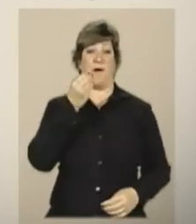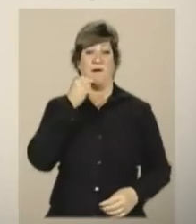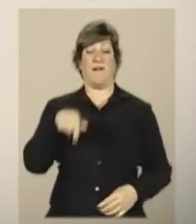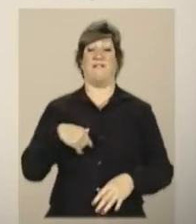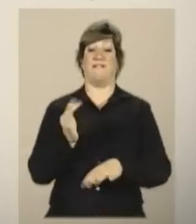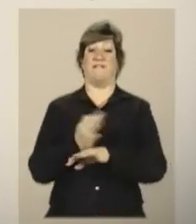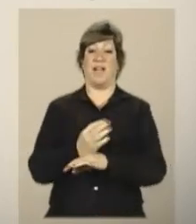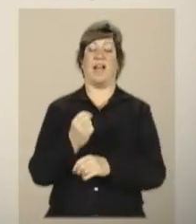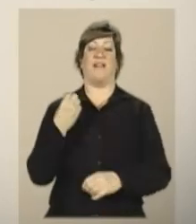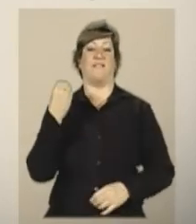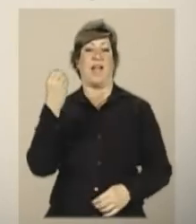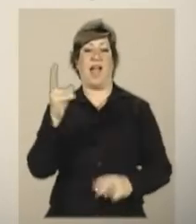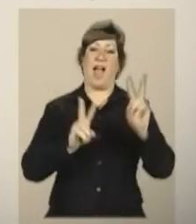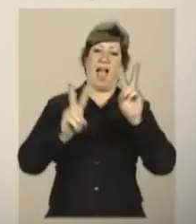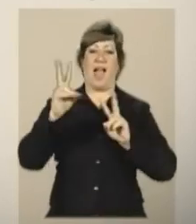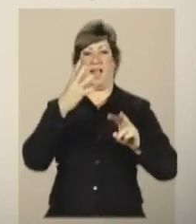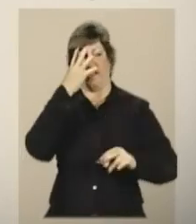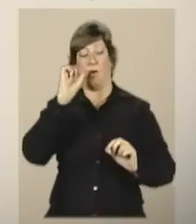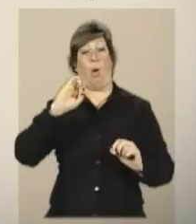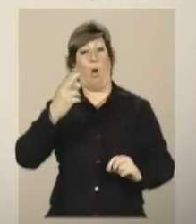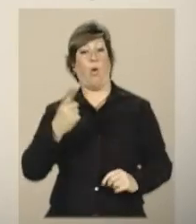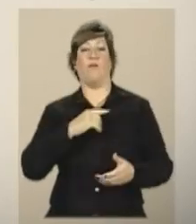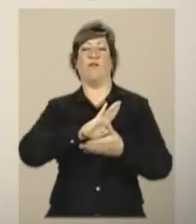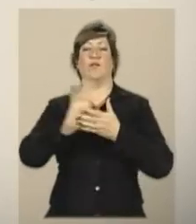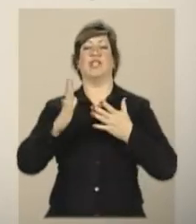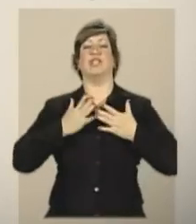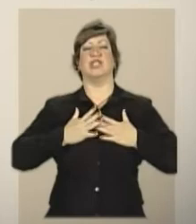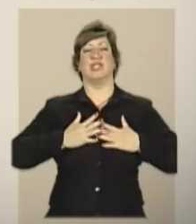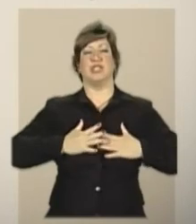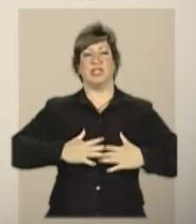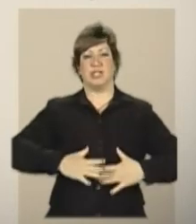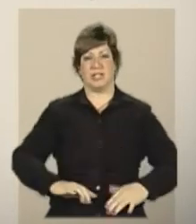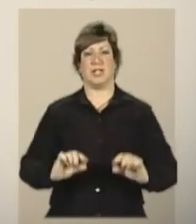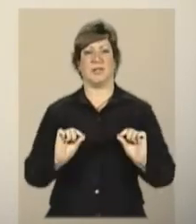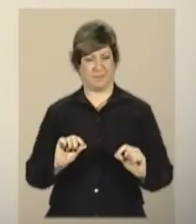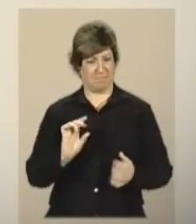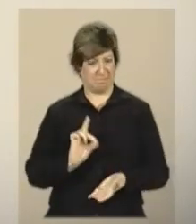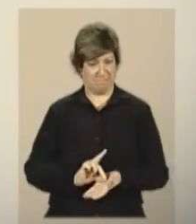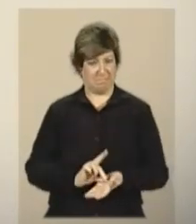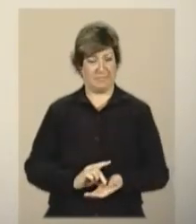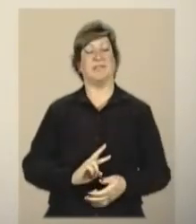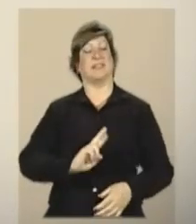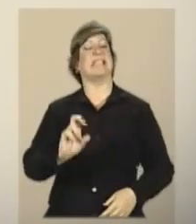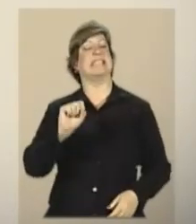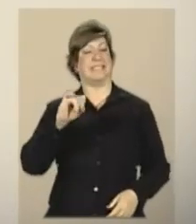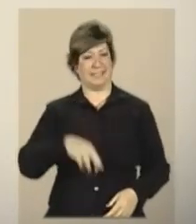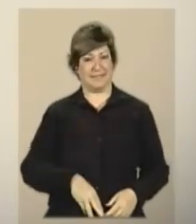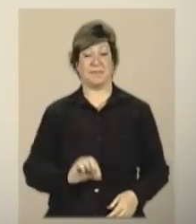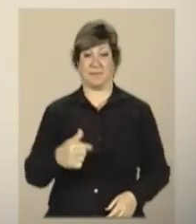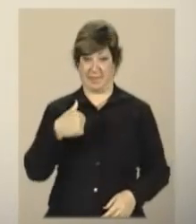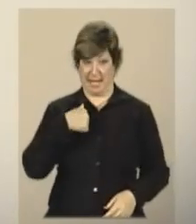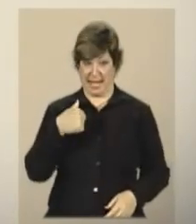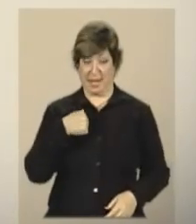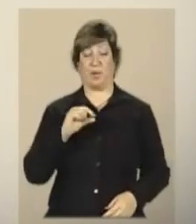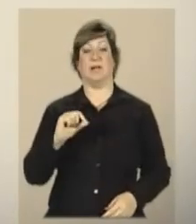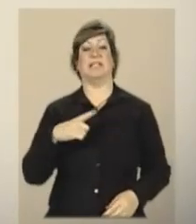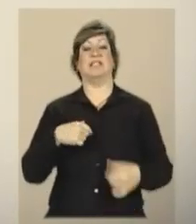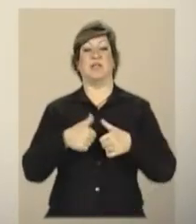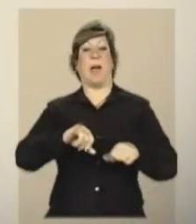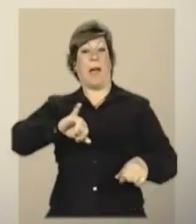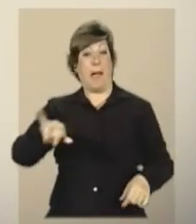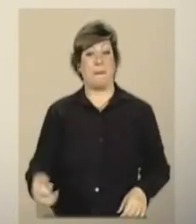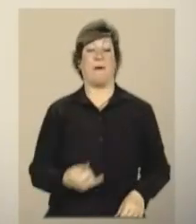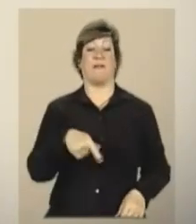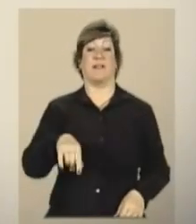viajar atrás da folia de carnaval ou para fugir das multidões e descansar não é mesmo s-max Eu por exemplo estou